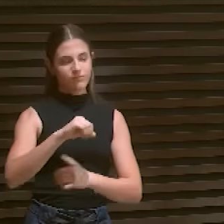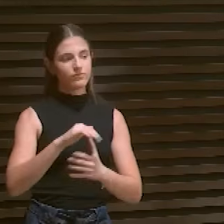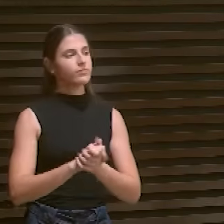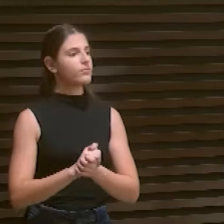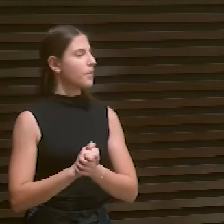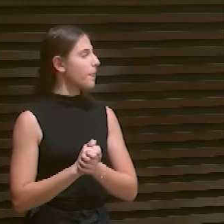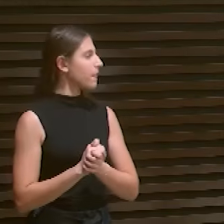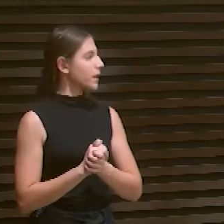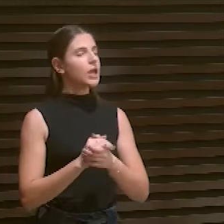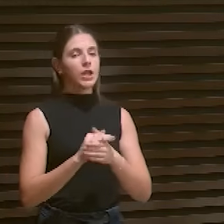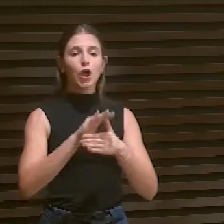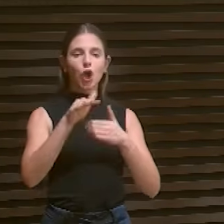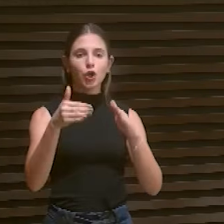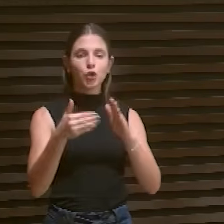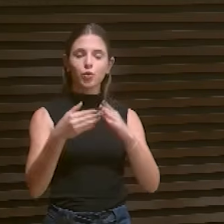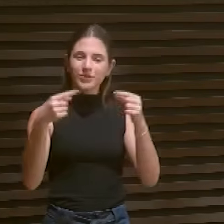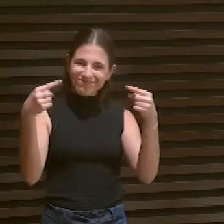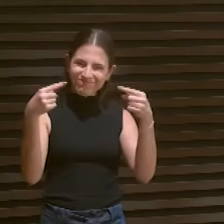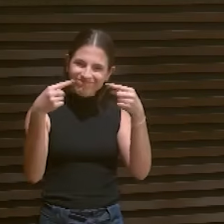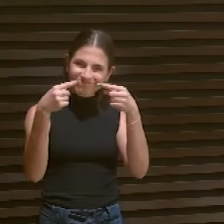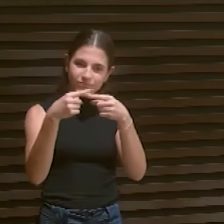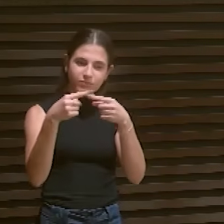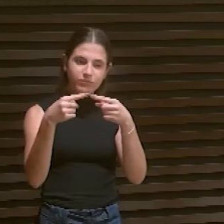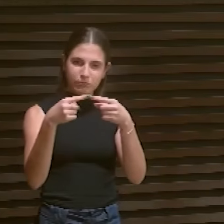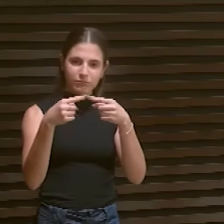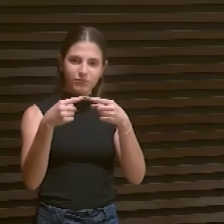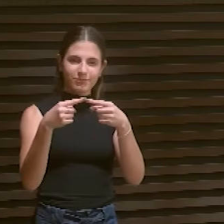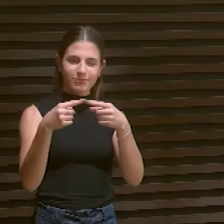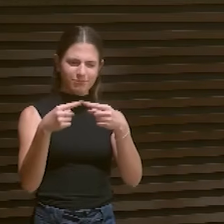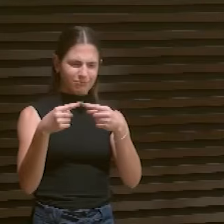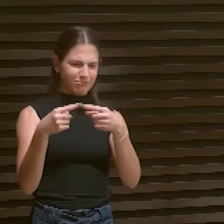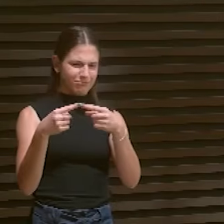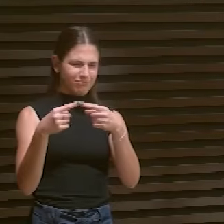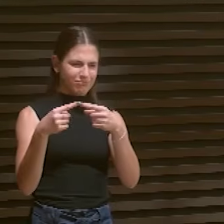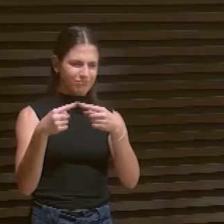Está tudo interligado, por meio de vasos comunicantes.